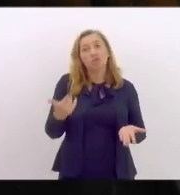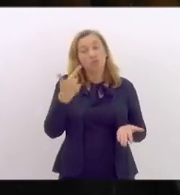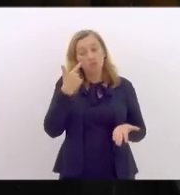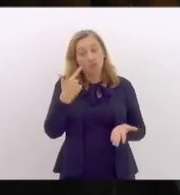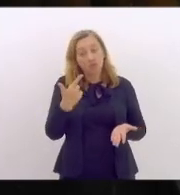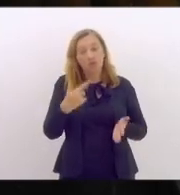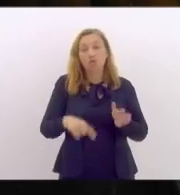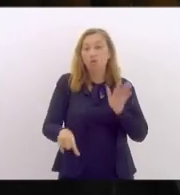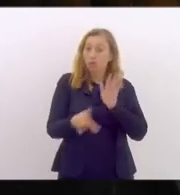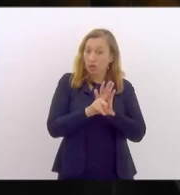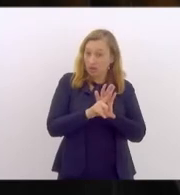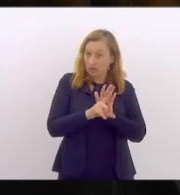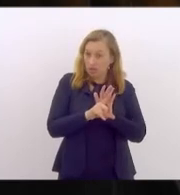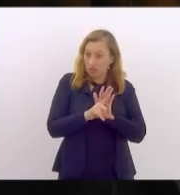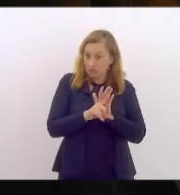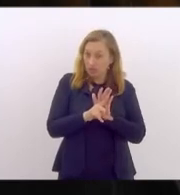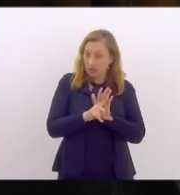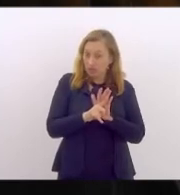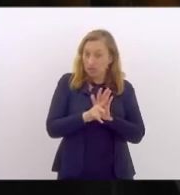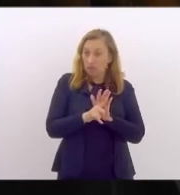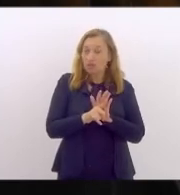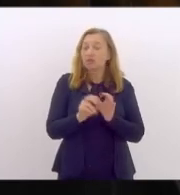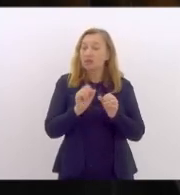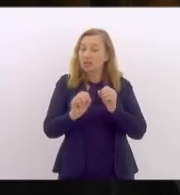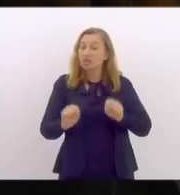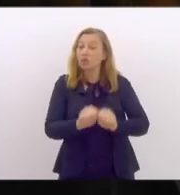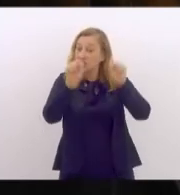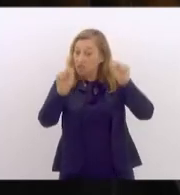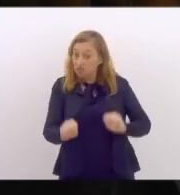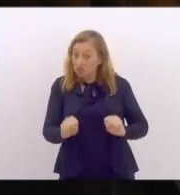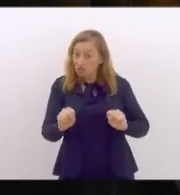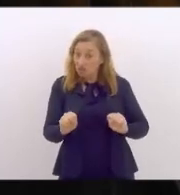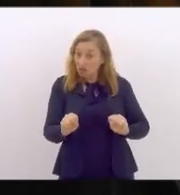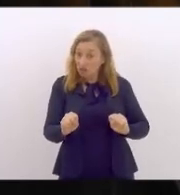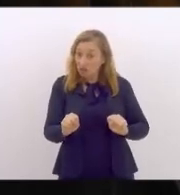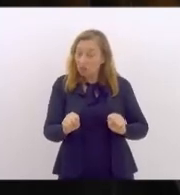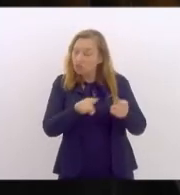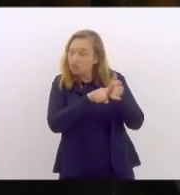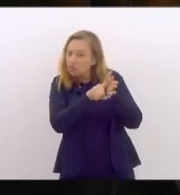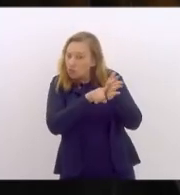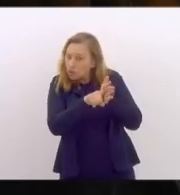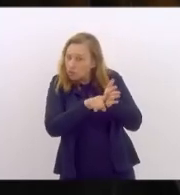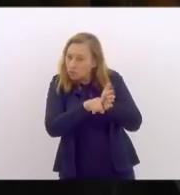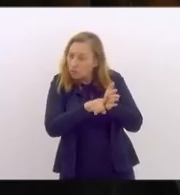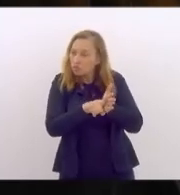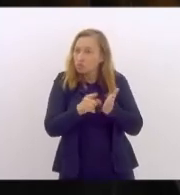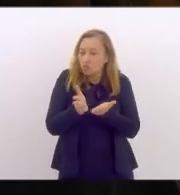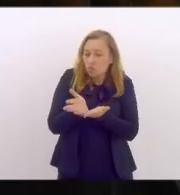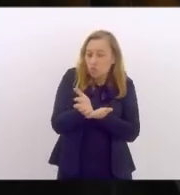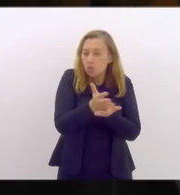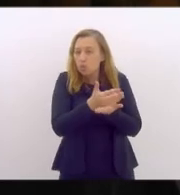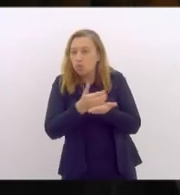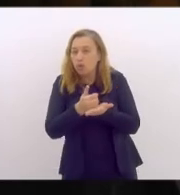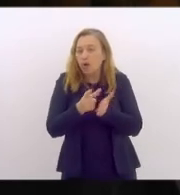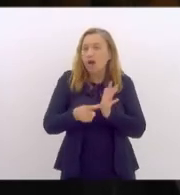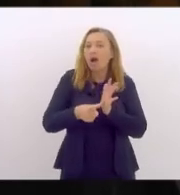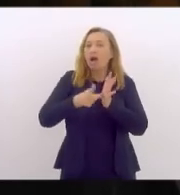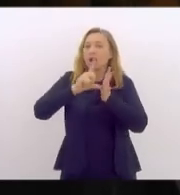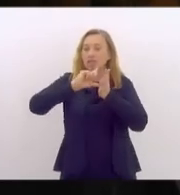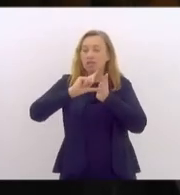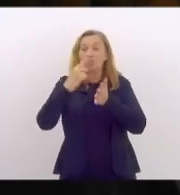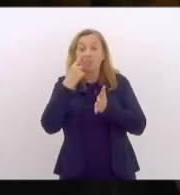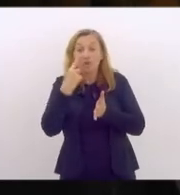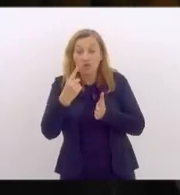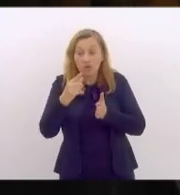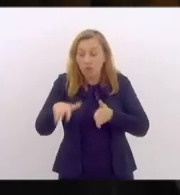com leis e fazer com que esse sistema de verificação de apuração antes para ver